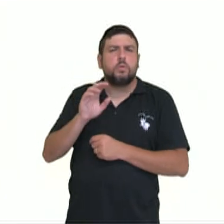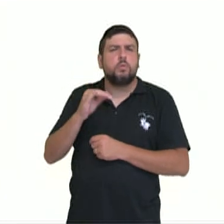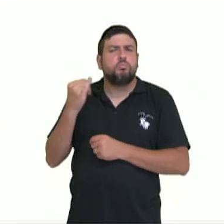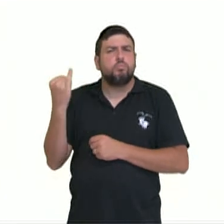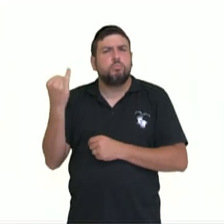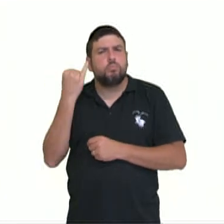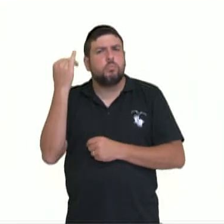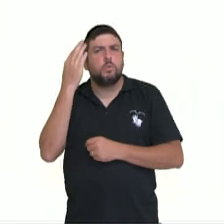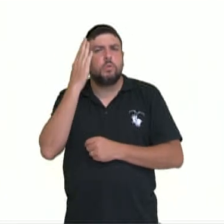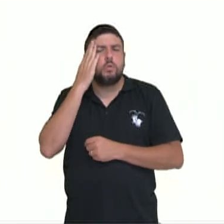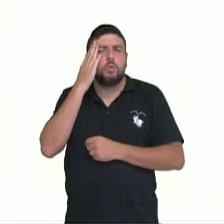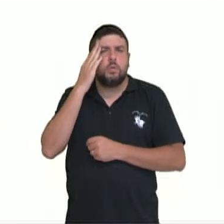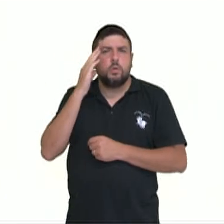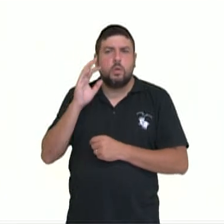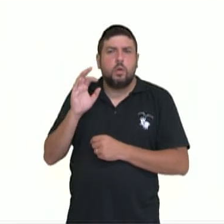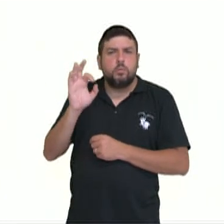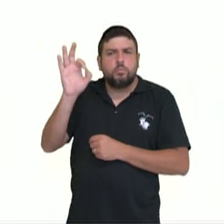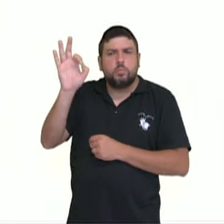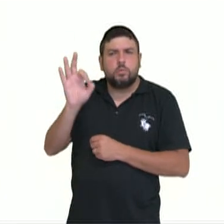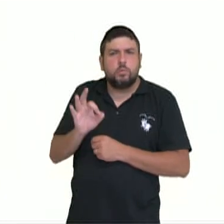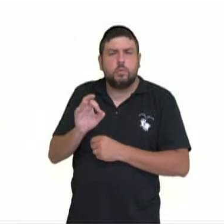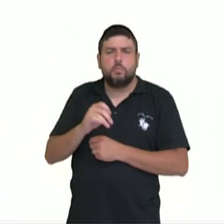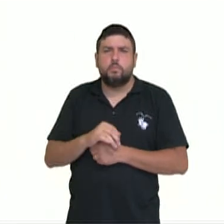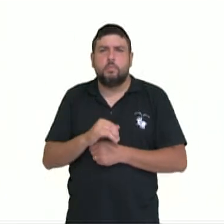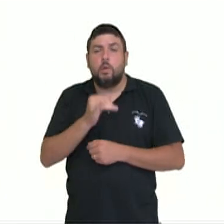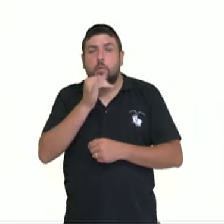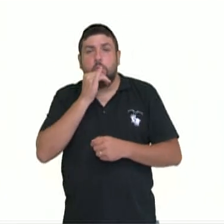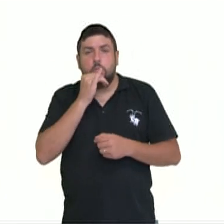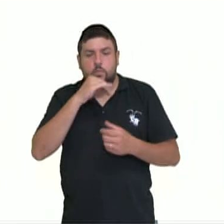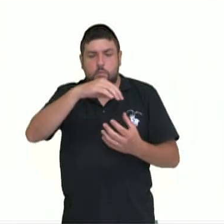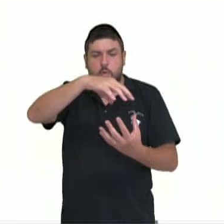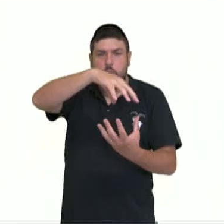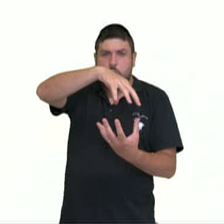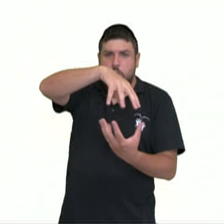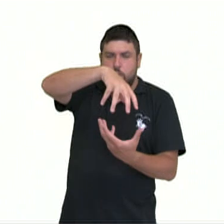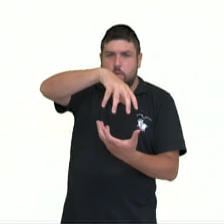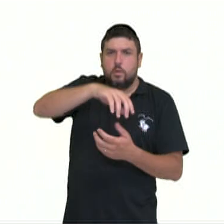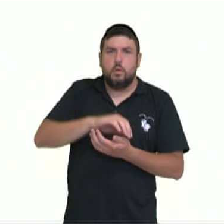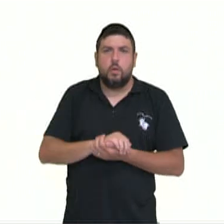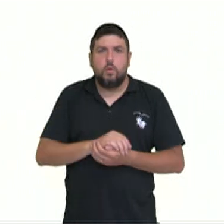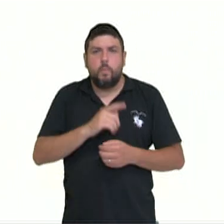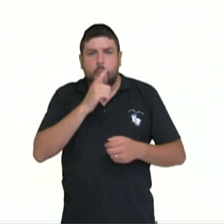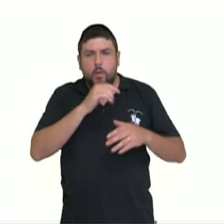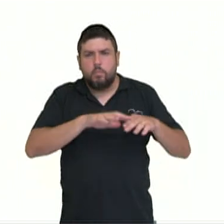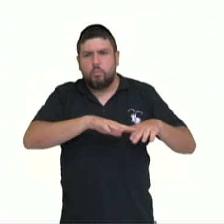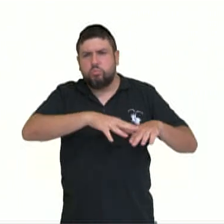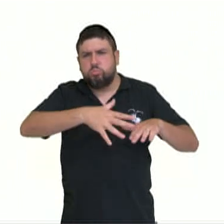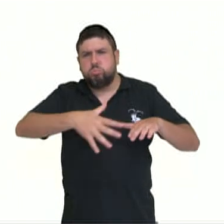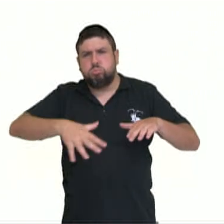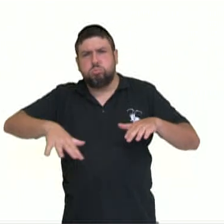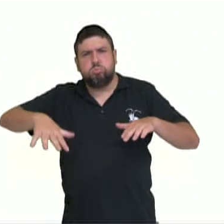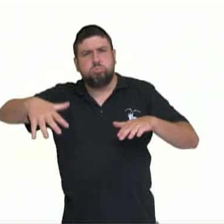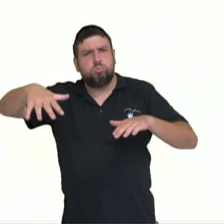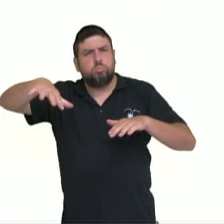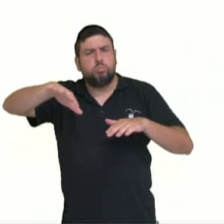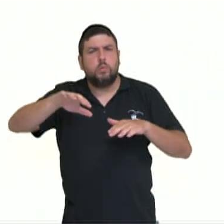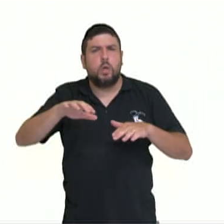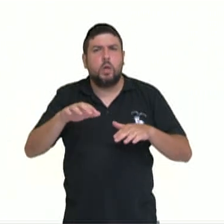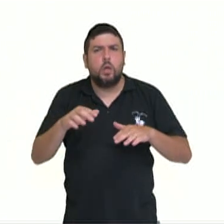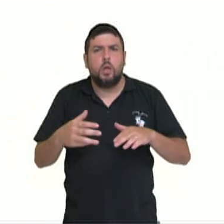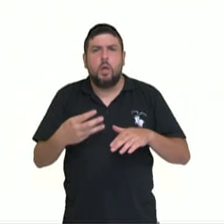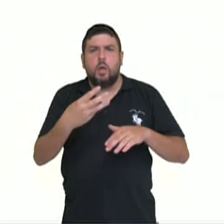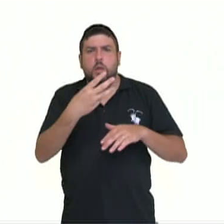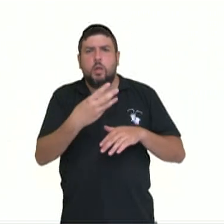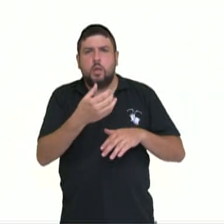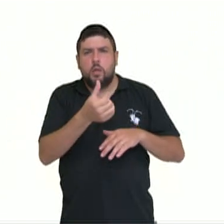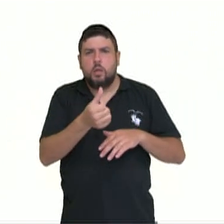que no planeta Terra nós temos que os oceanos ocupam mais de 361 milhões de quilômetros da superfície da Terra, eu